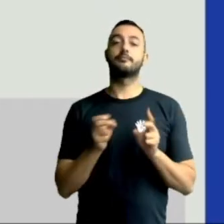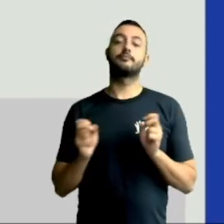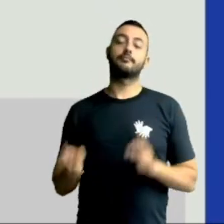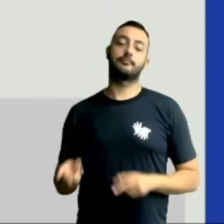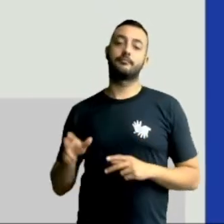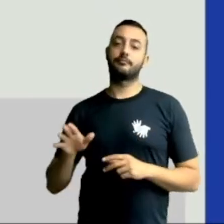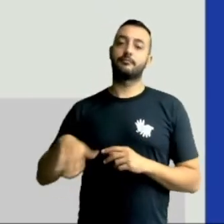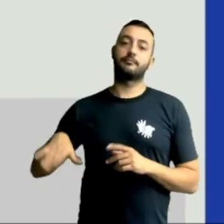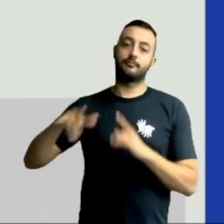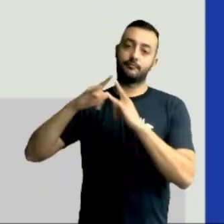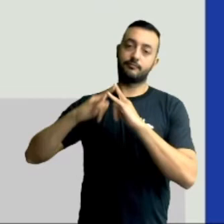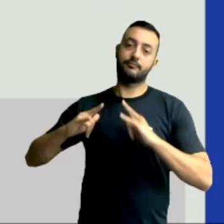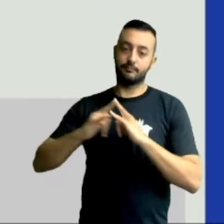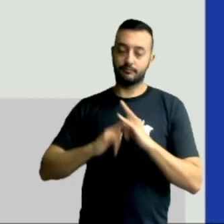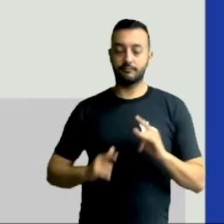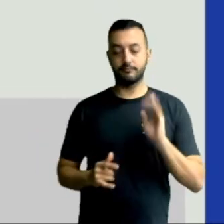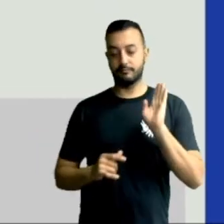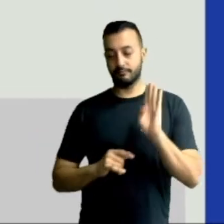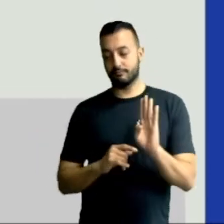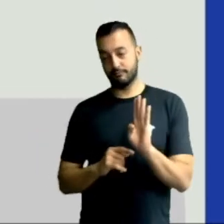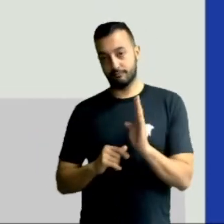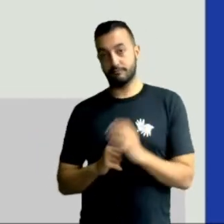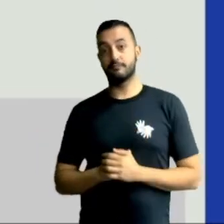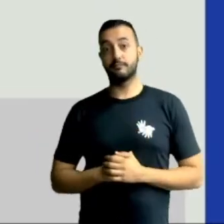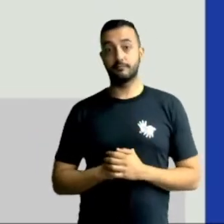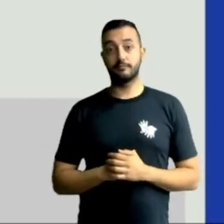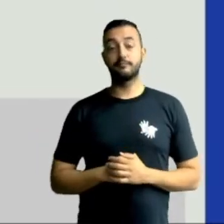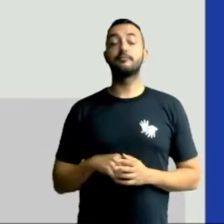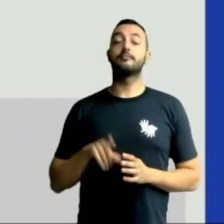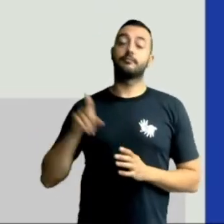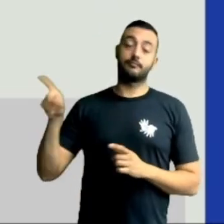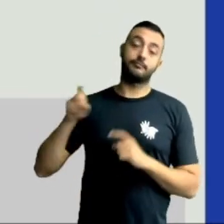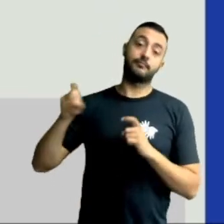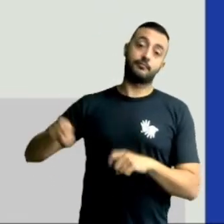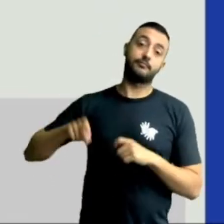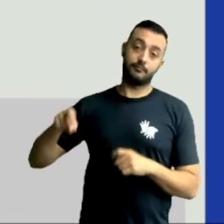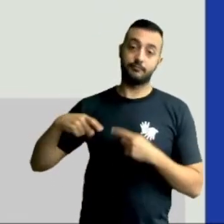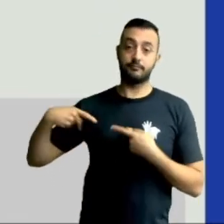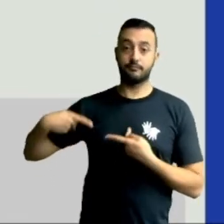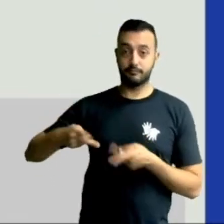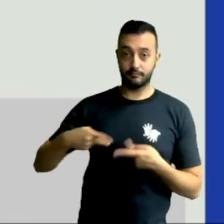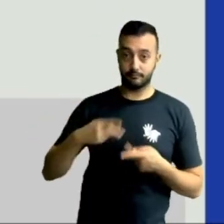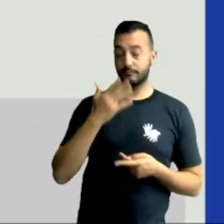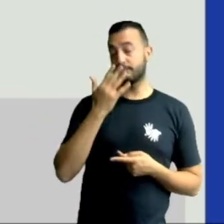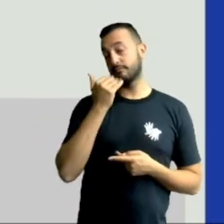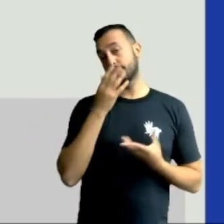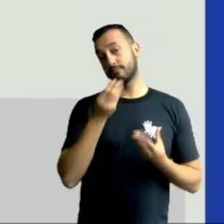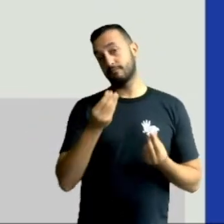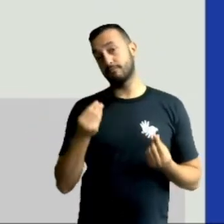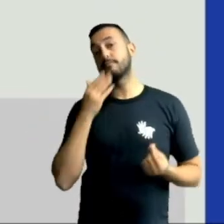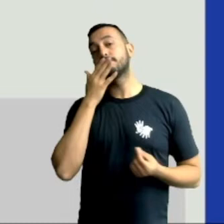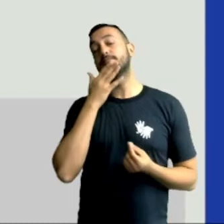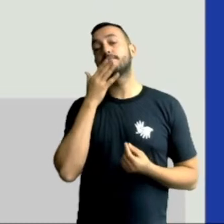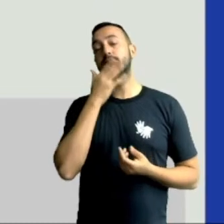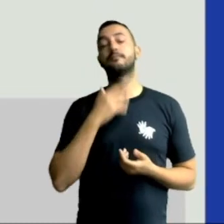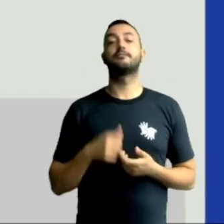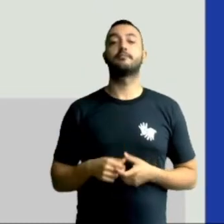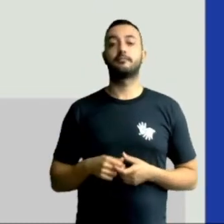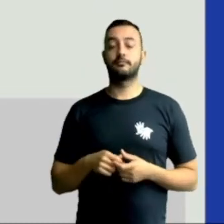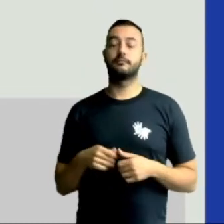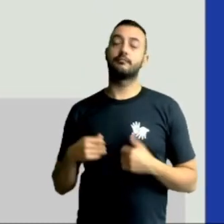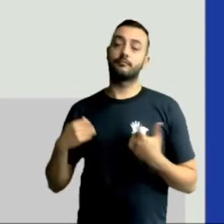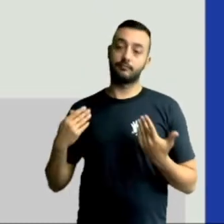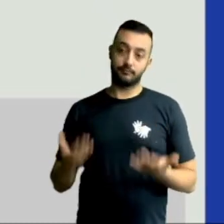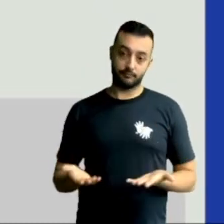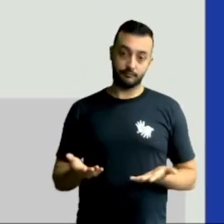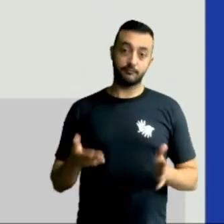pelos feirantes. Na letra B, naquele sítio, os visitantes comem muitos doces.